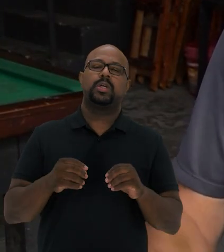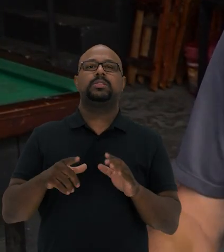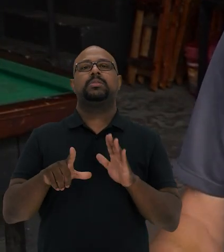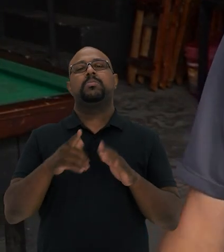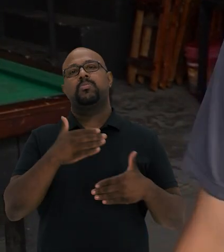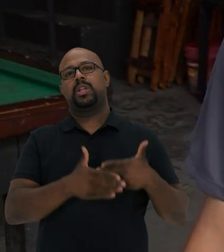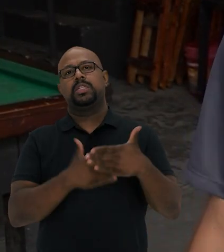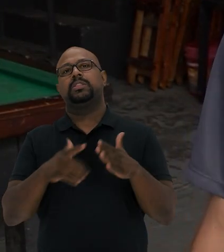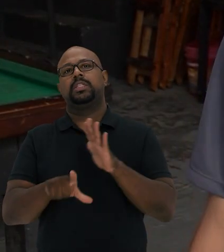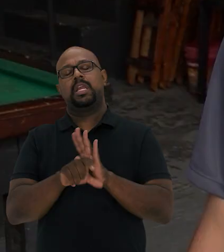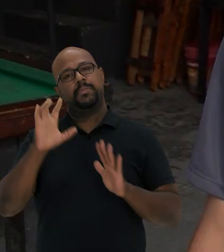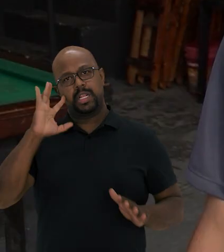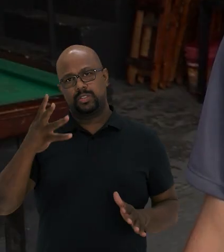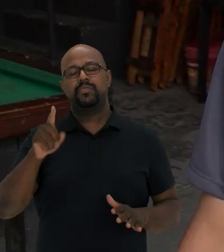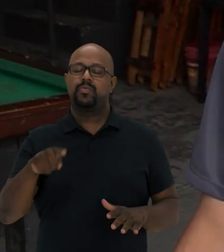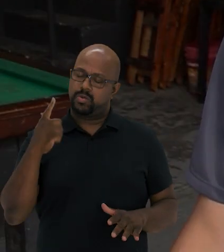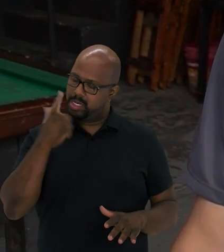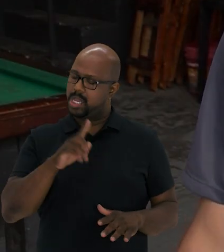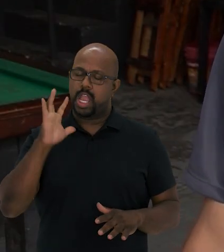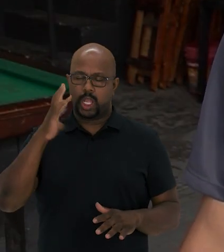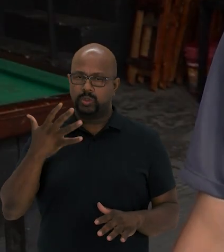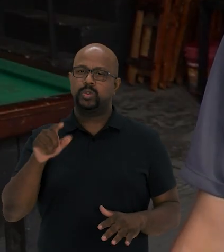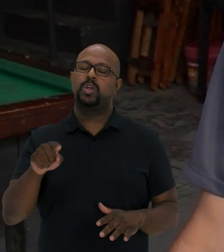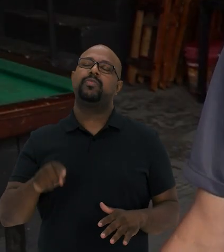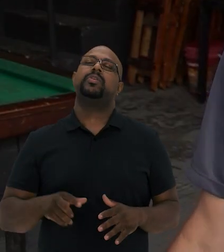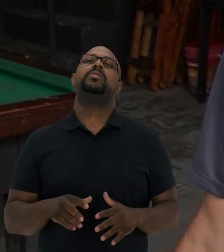os trâmites legais para resolver. Foi resolvido,